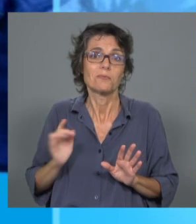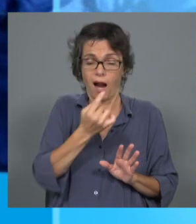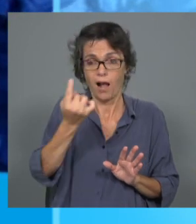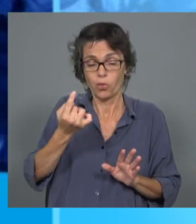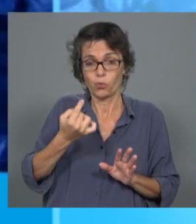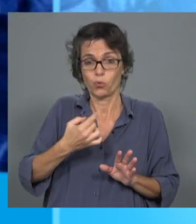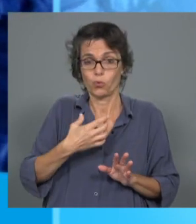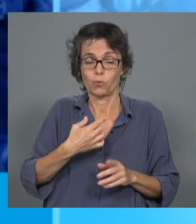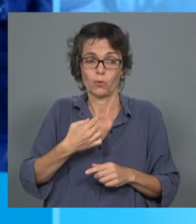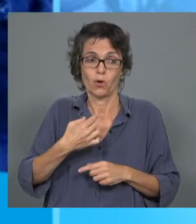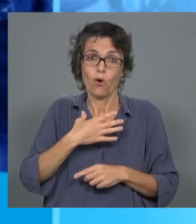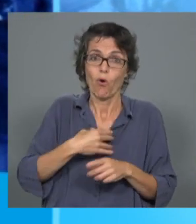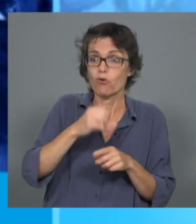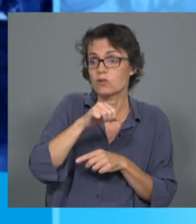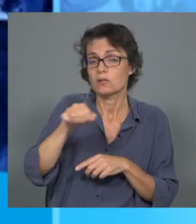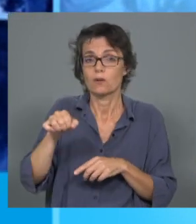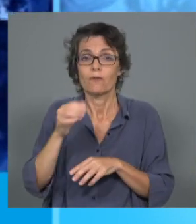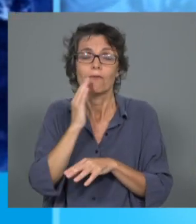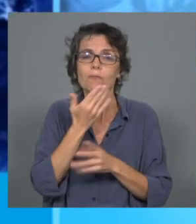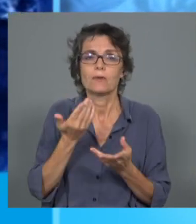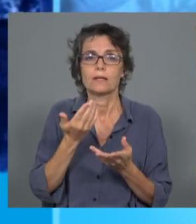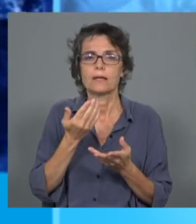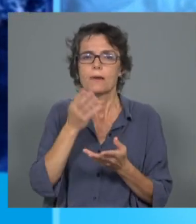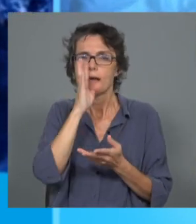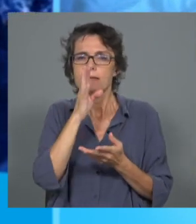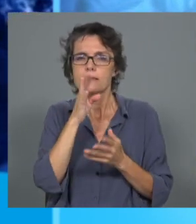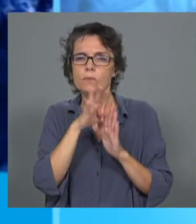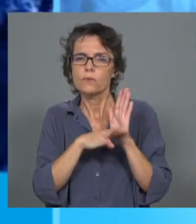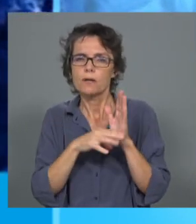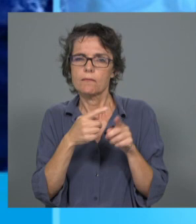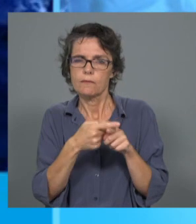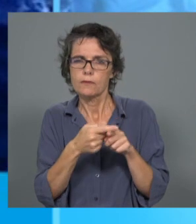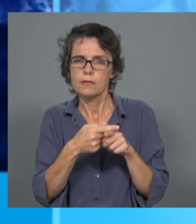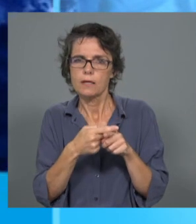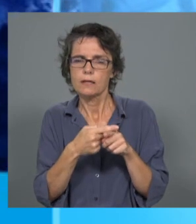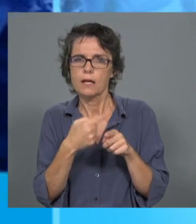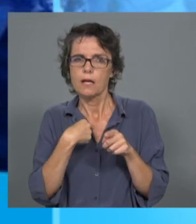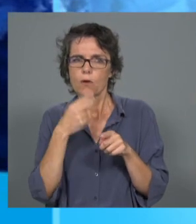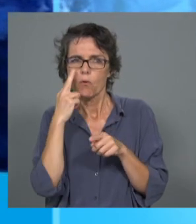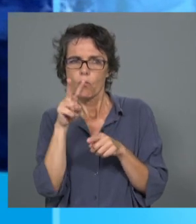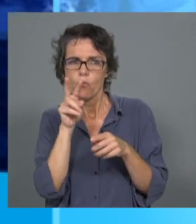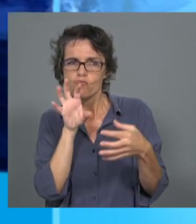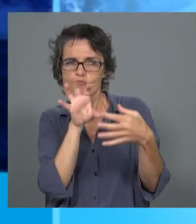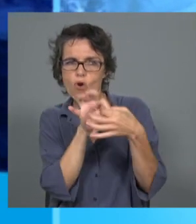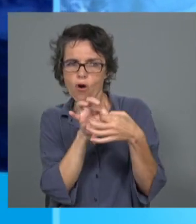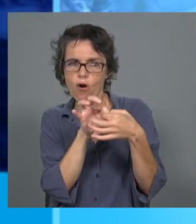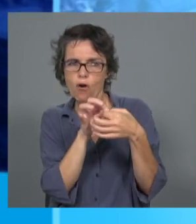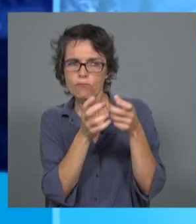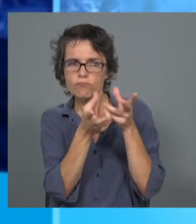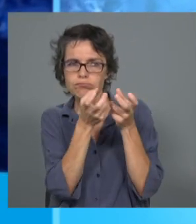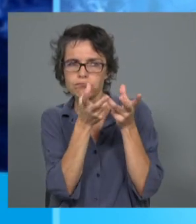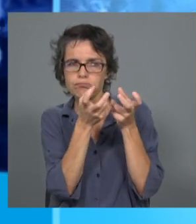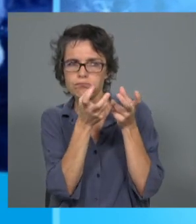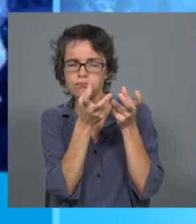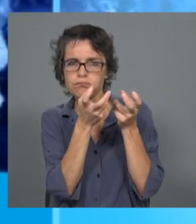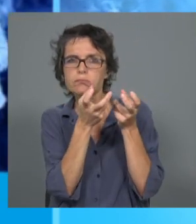Mas têm que ser interessantes. Se algo é interessante, atrai-me, agarra-me, cativa-me, e eu vou ficar a